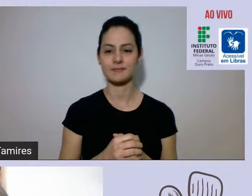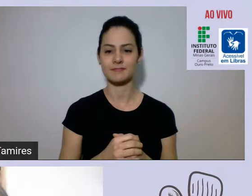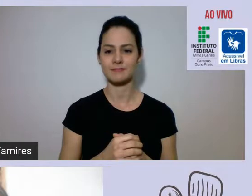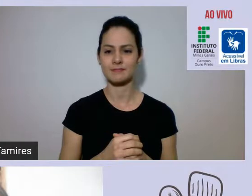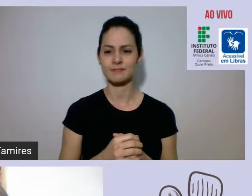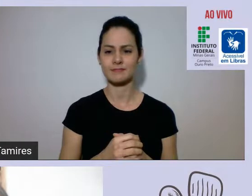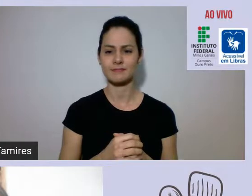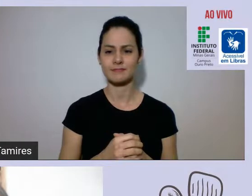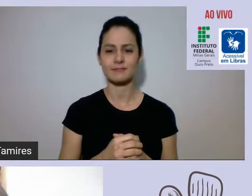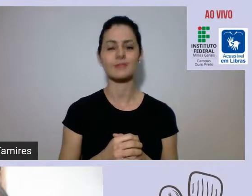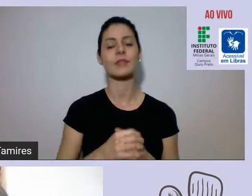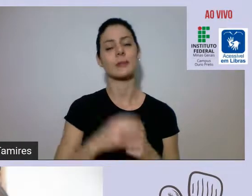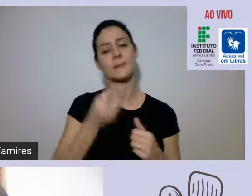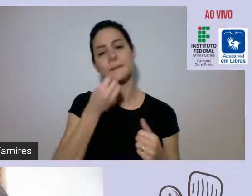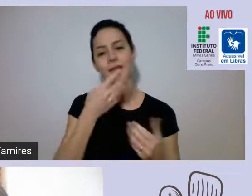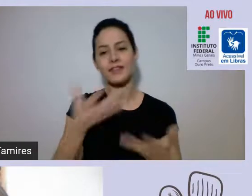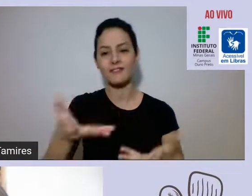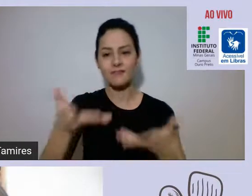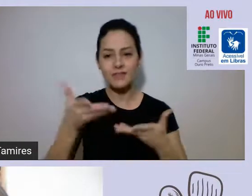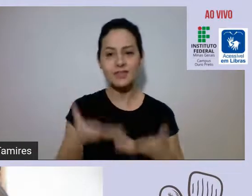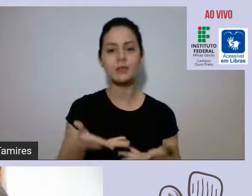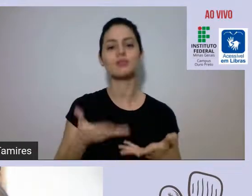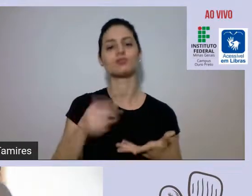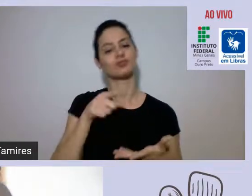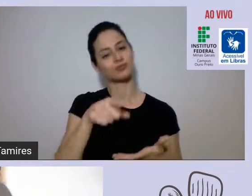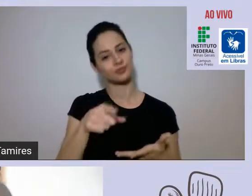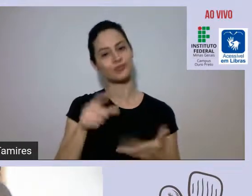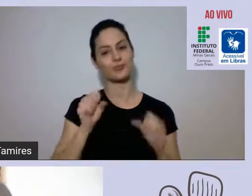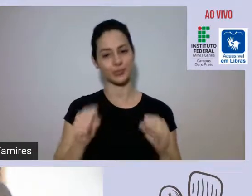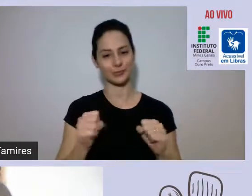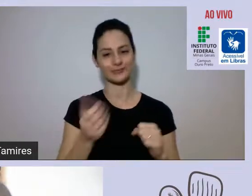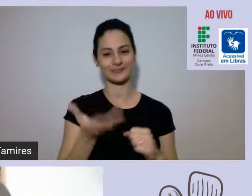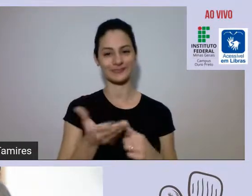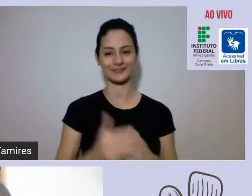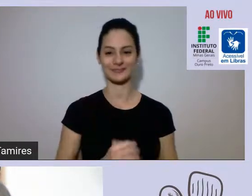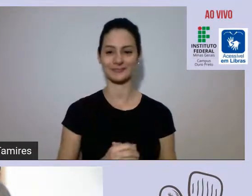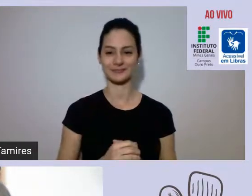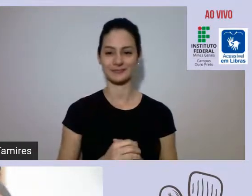E seja bem-vinda e passo a palavra para você.